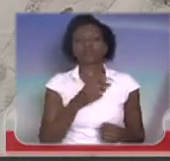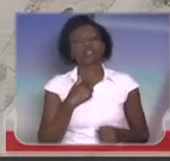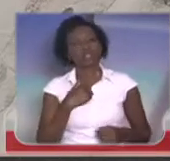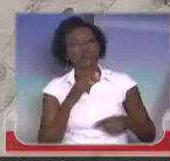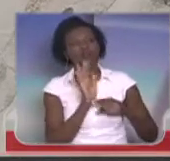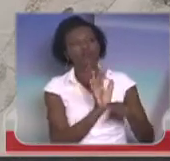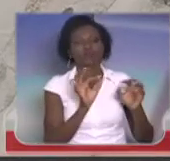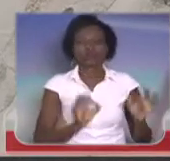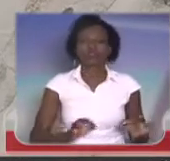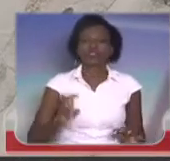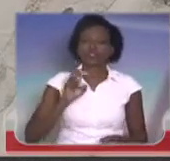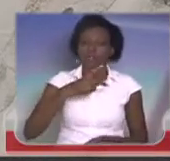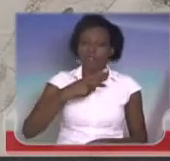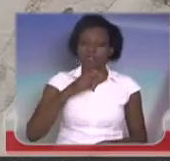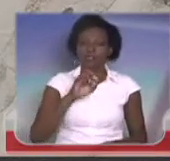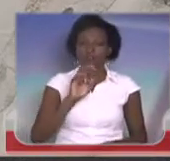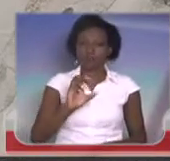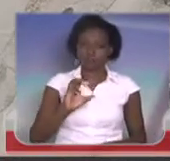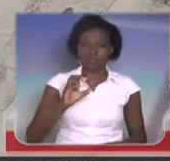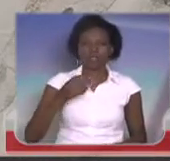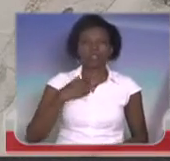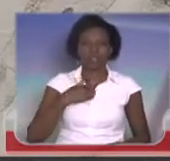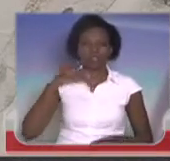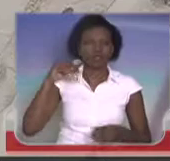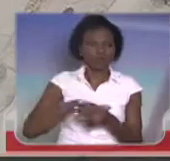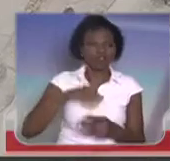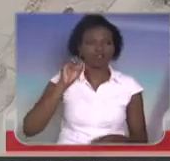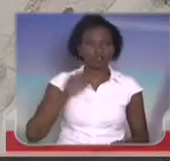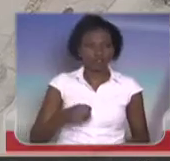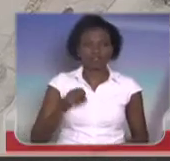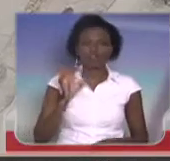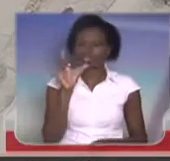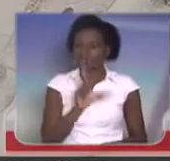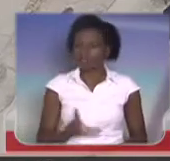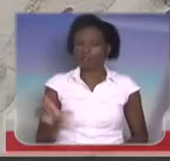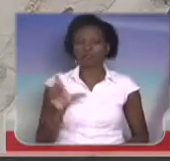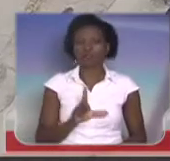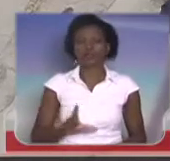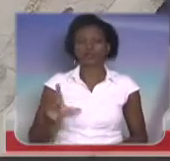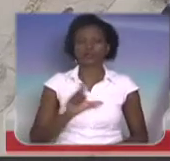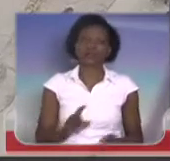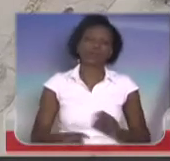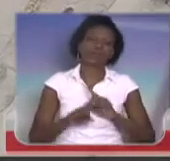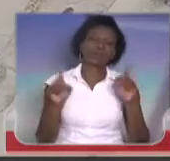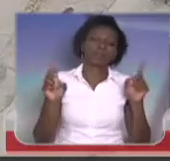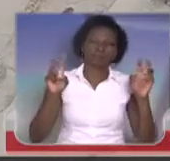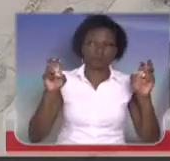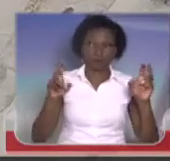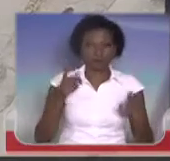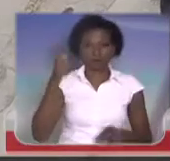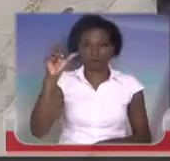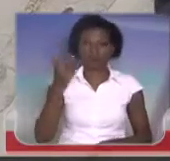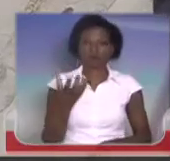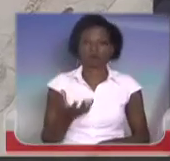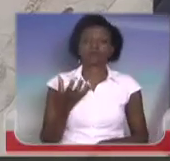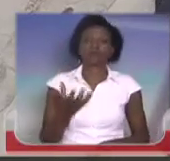aqui eu votarei sim, sem sombra de dúvidas. Mas eu queria também hoje trazer um assunto, eu